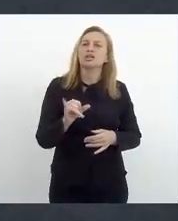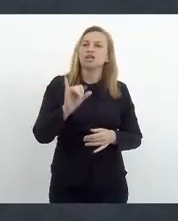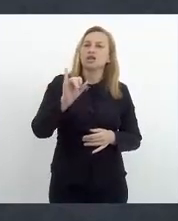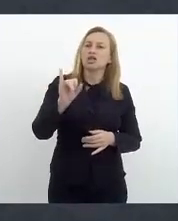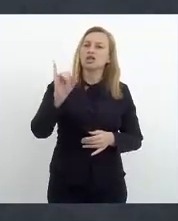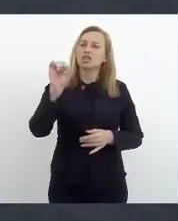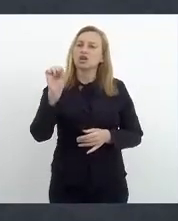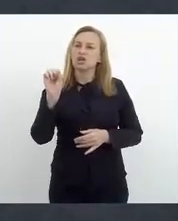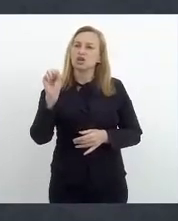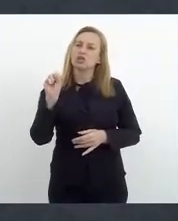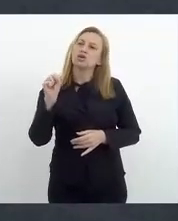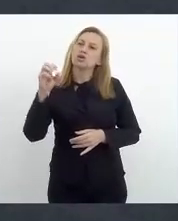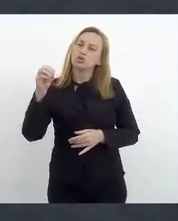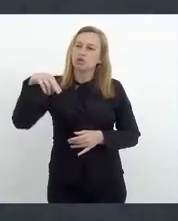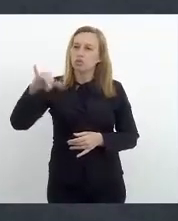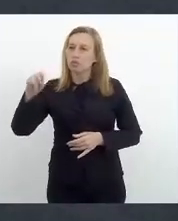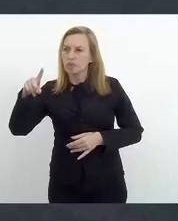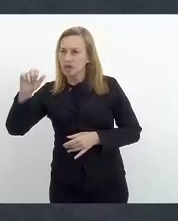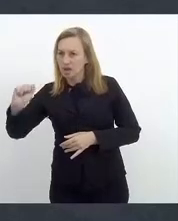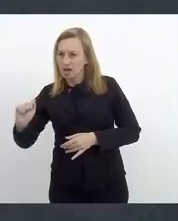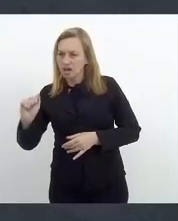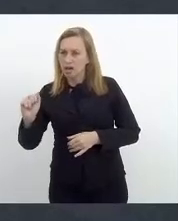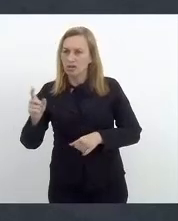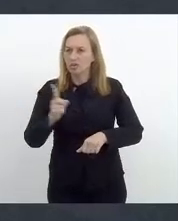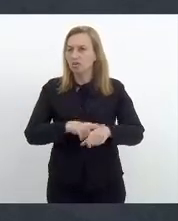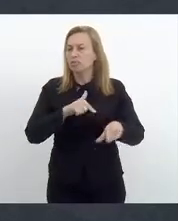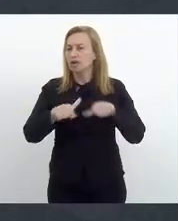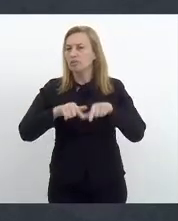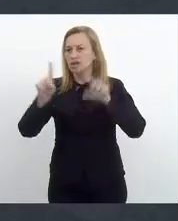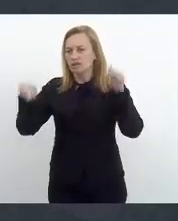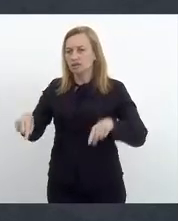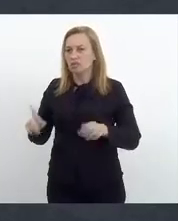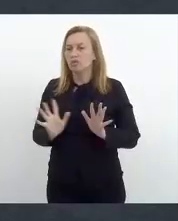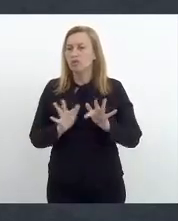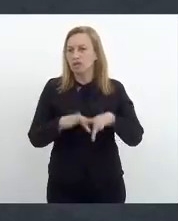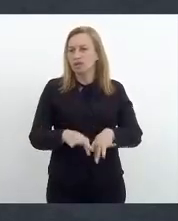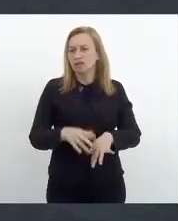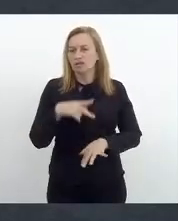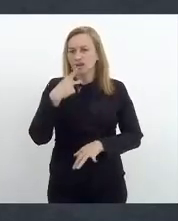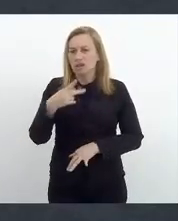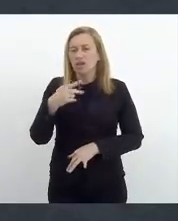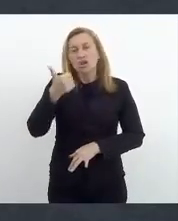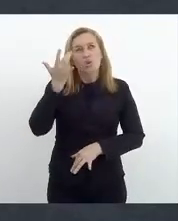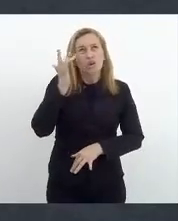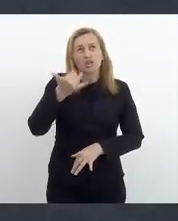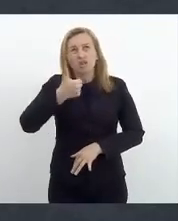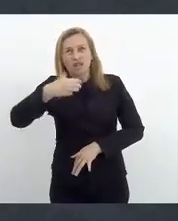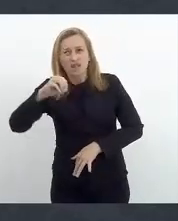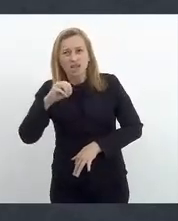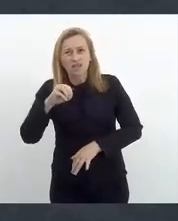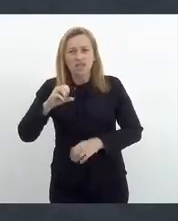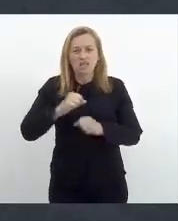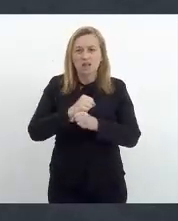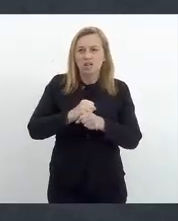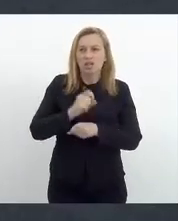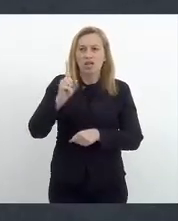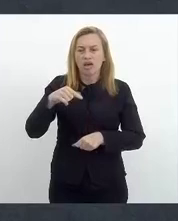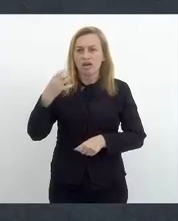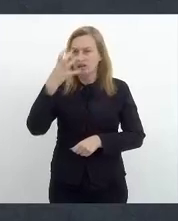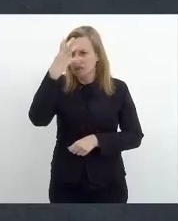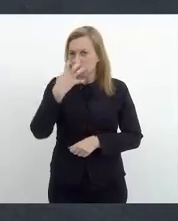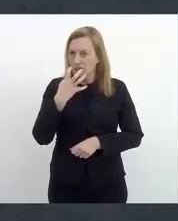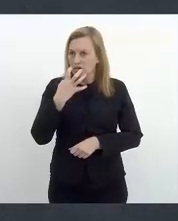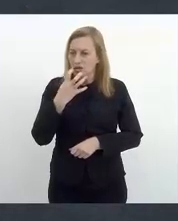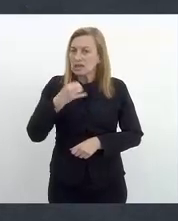isonomia entre as carreiras dos Servidores e eu vou concluir falando disso acho que daqui a dez anos seria muito